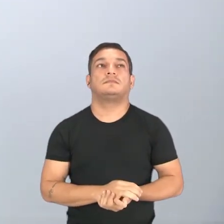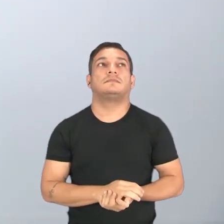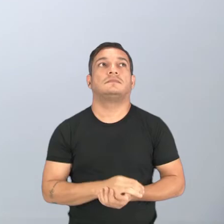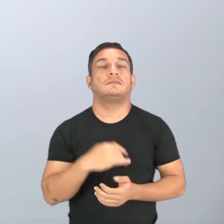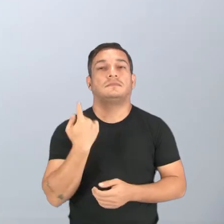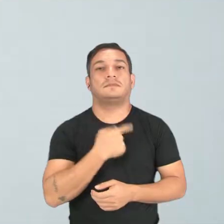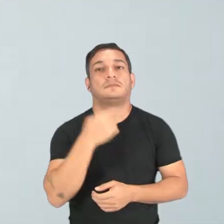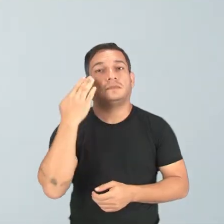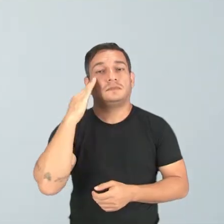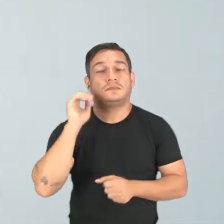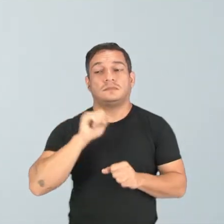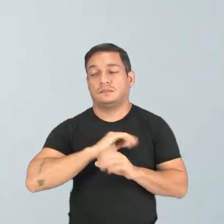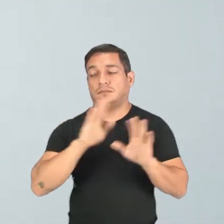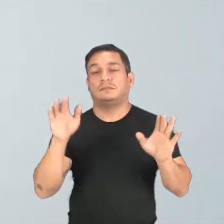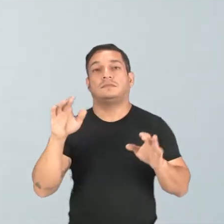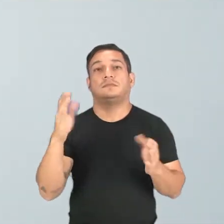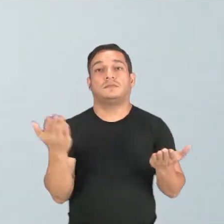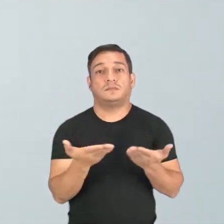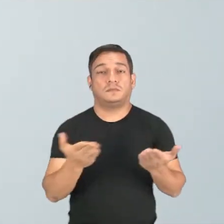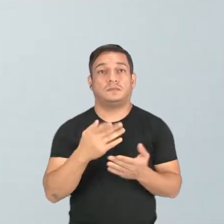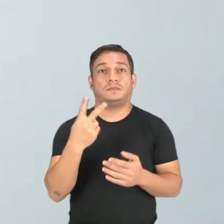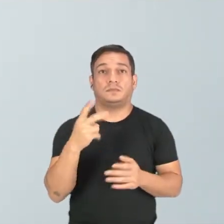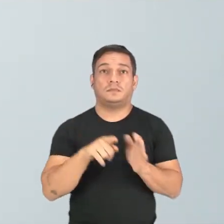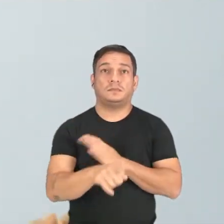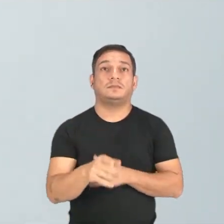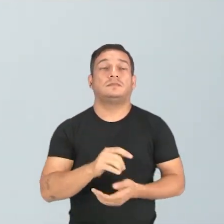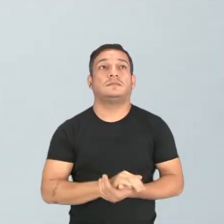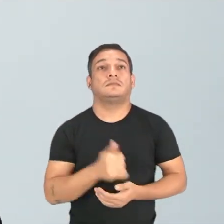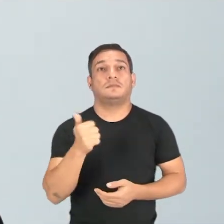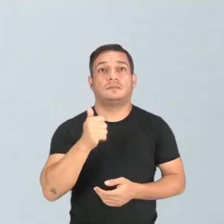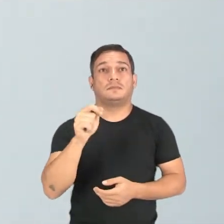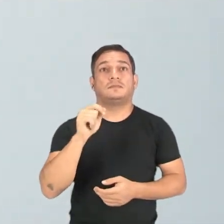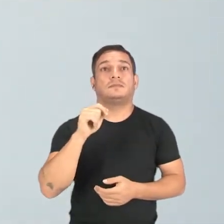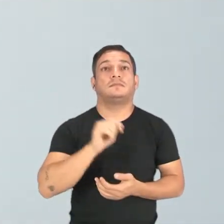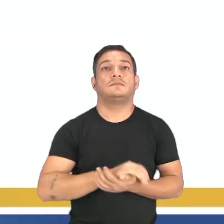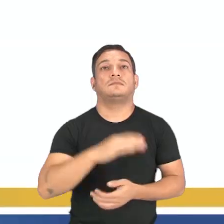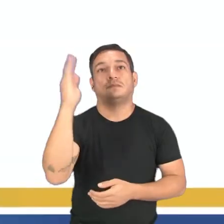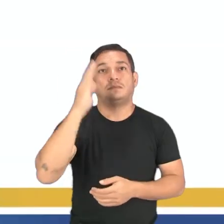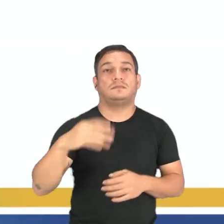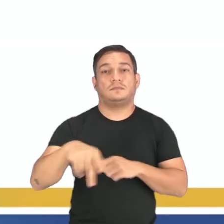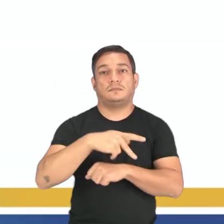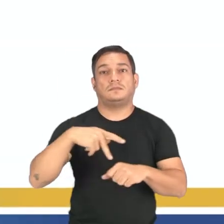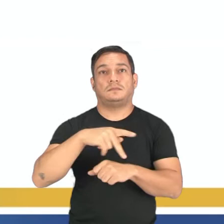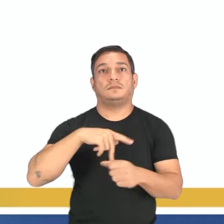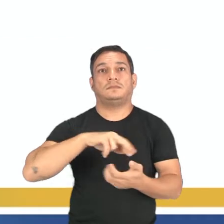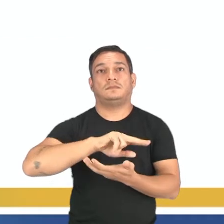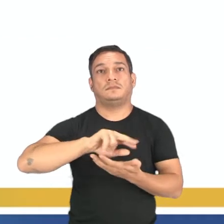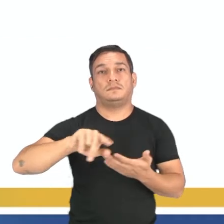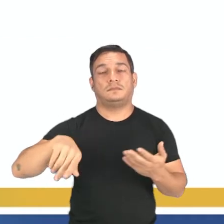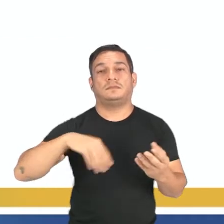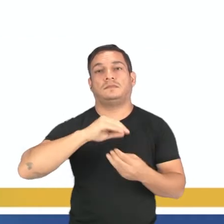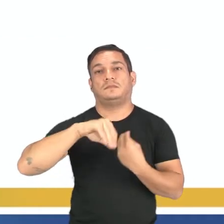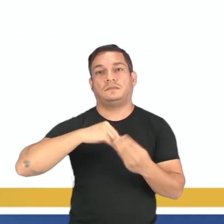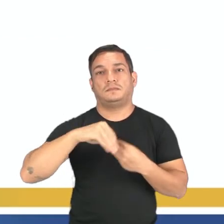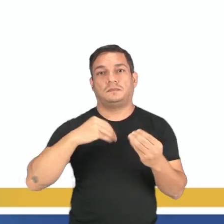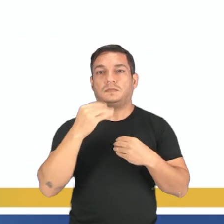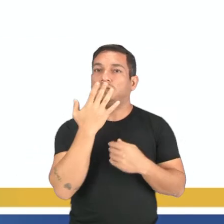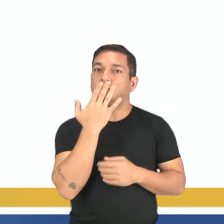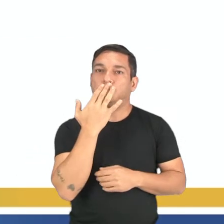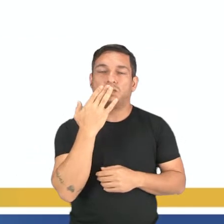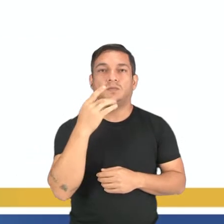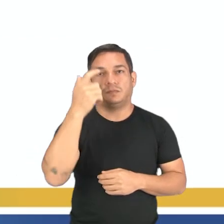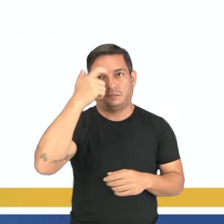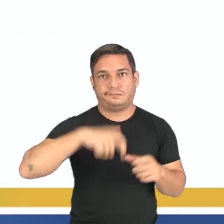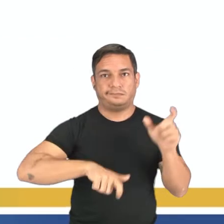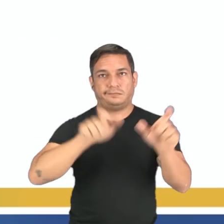gente entender o que a gente aprendeu hoje, vamos trabalhar com duas questõezinhas. A primeira é essa daqui. O Brasil, ele é um país múltiplo, um